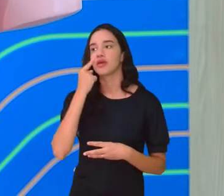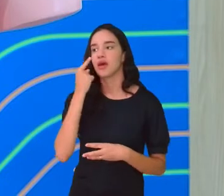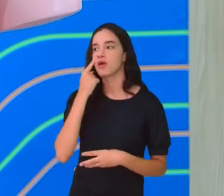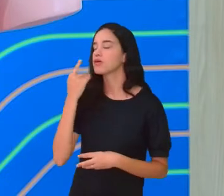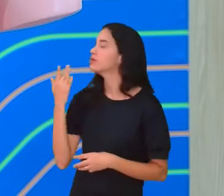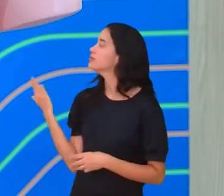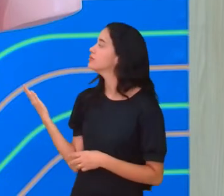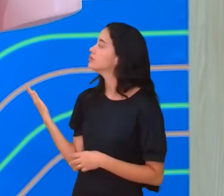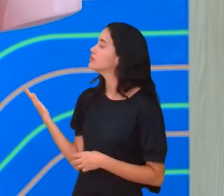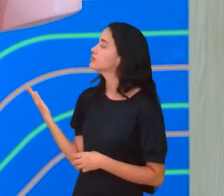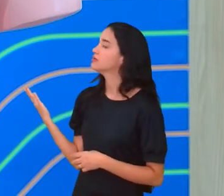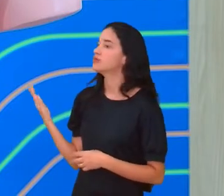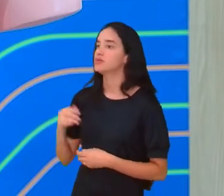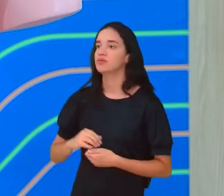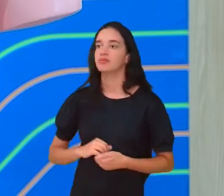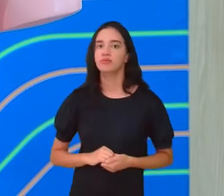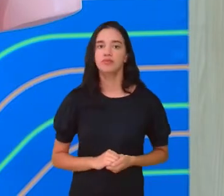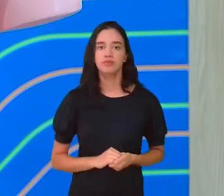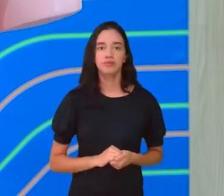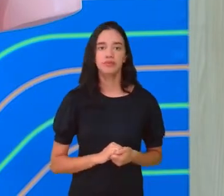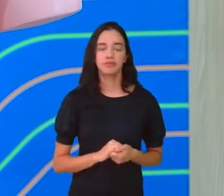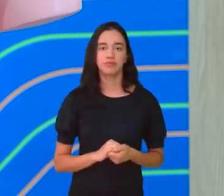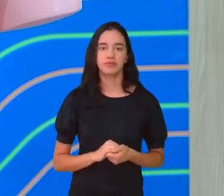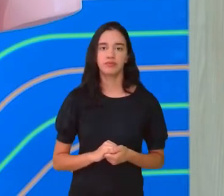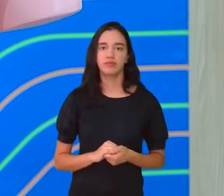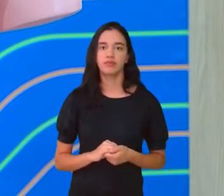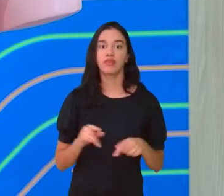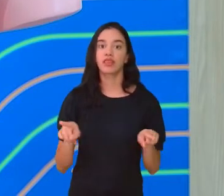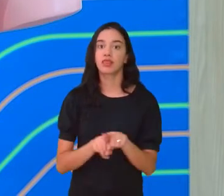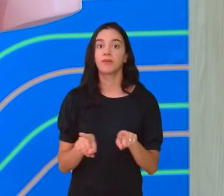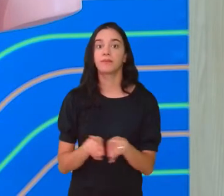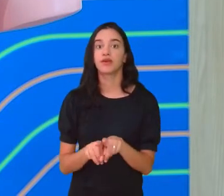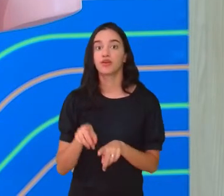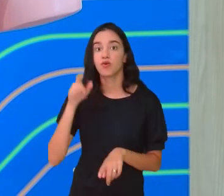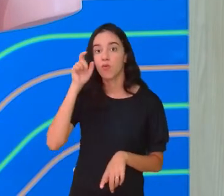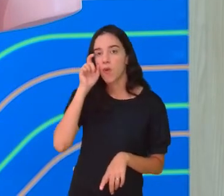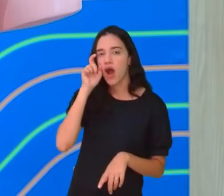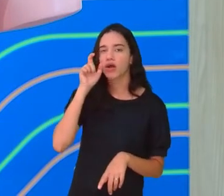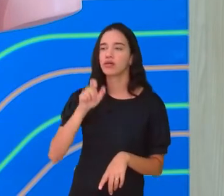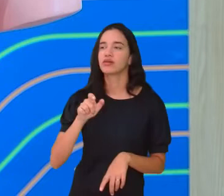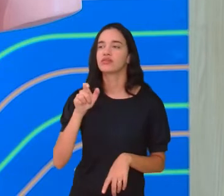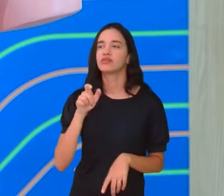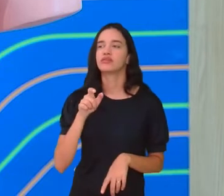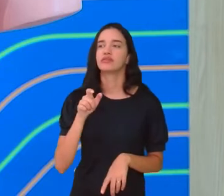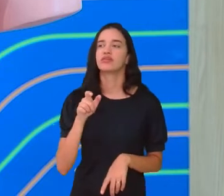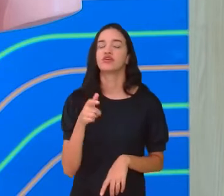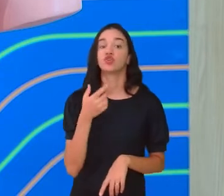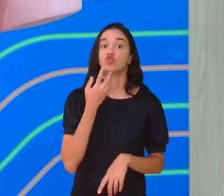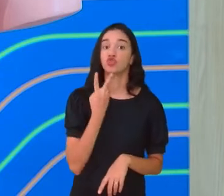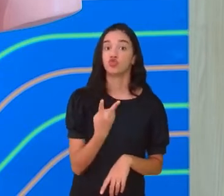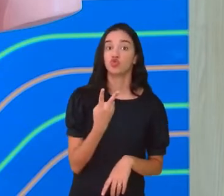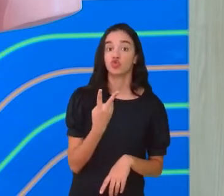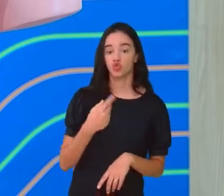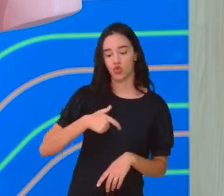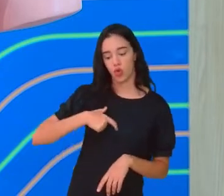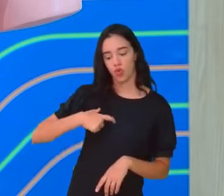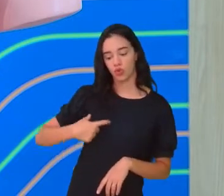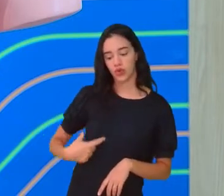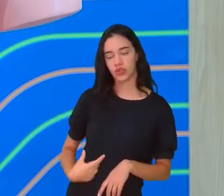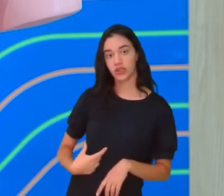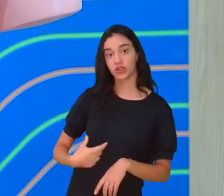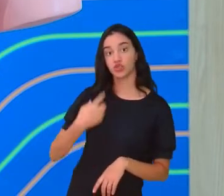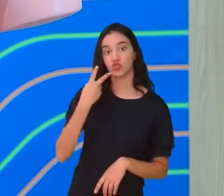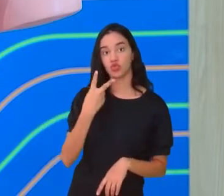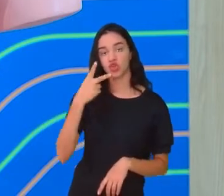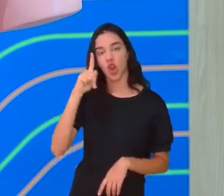ó, separando. E uma curiosidade, que o esquerdo só tem 2 lobos.